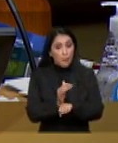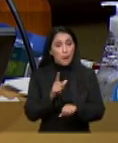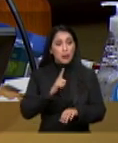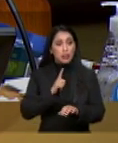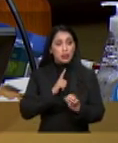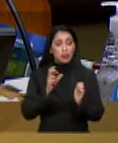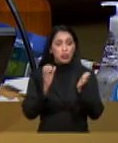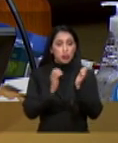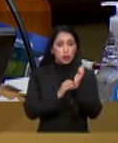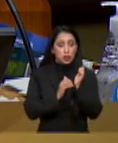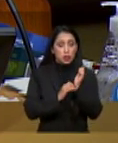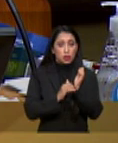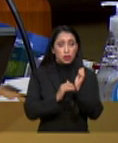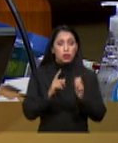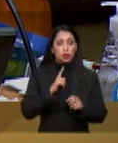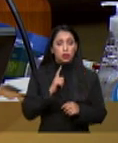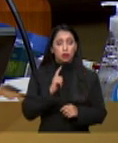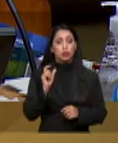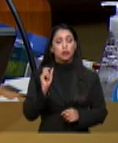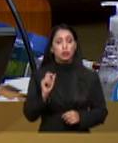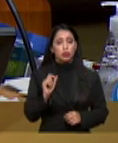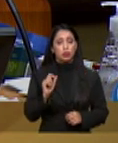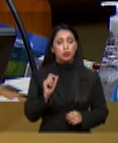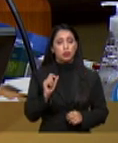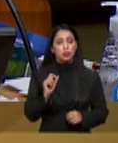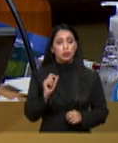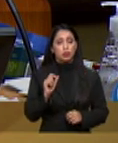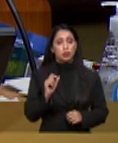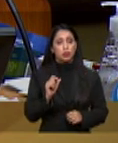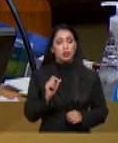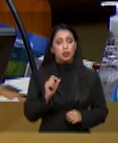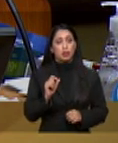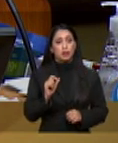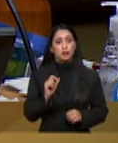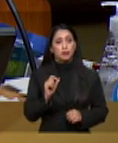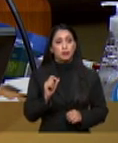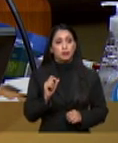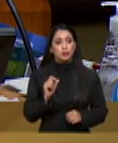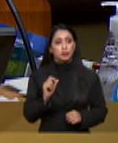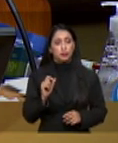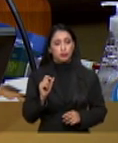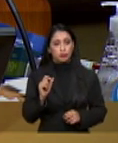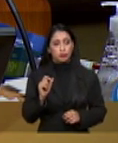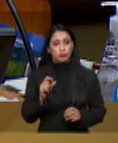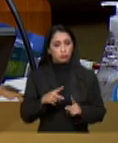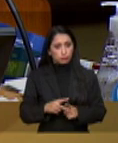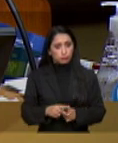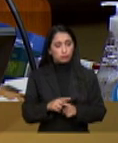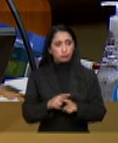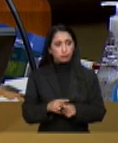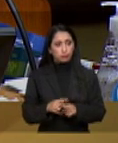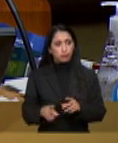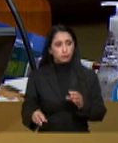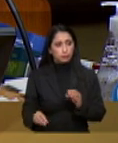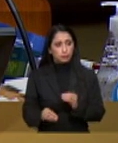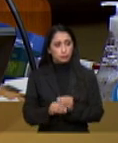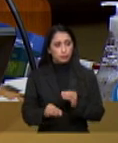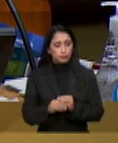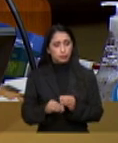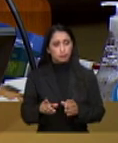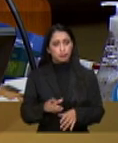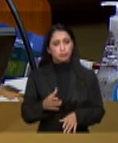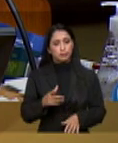do destinatário e estabelecimento de instrumentos efetivos de apuração e correção de eventuais